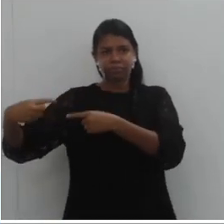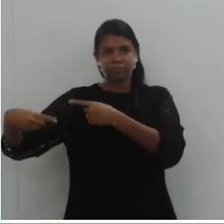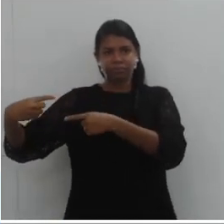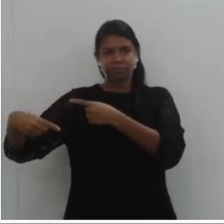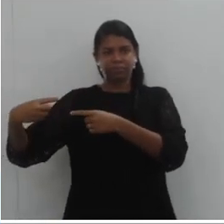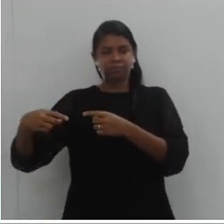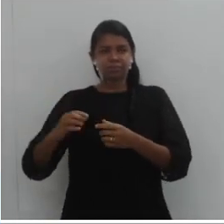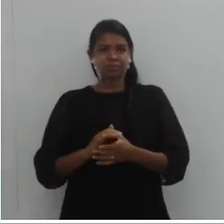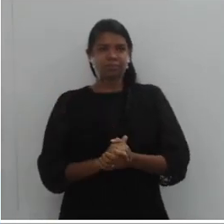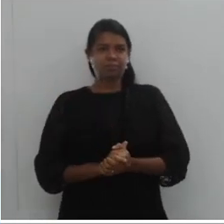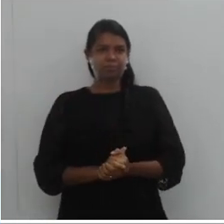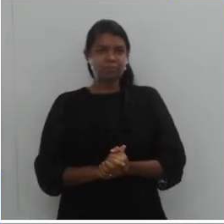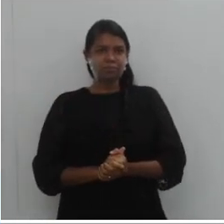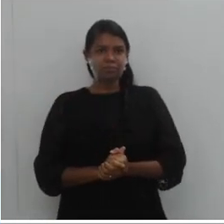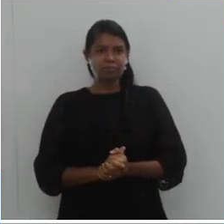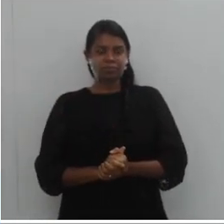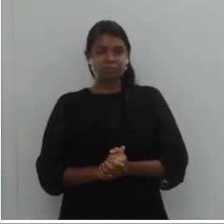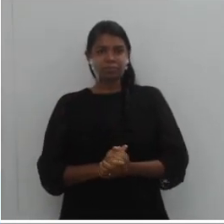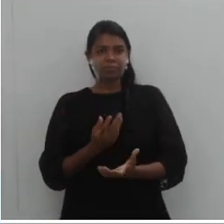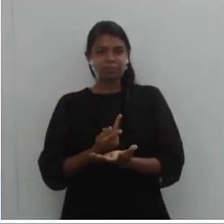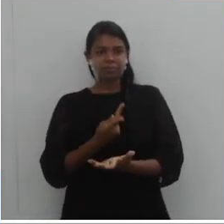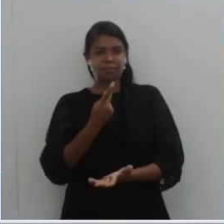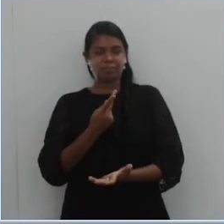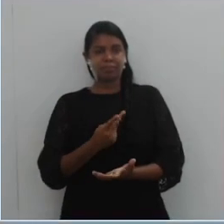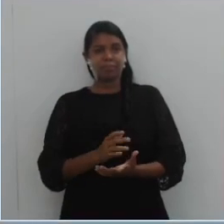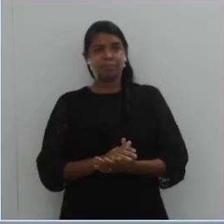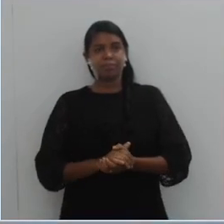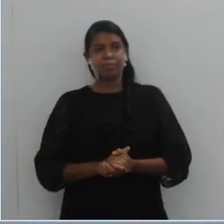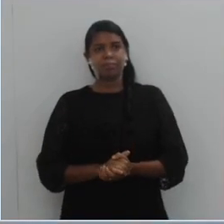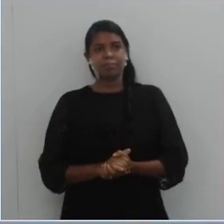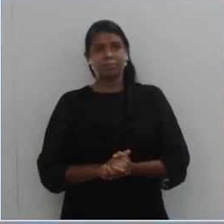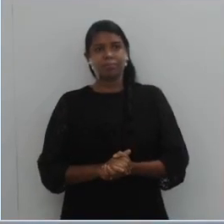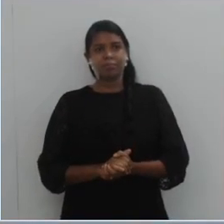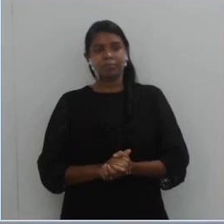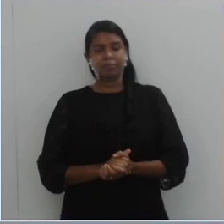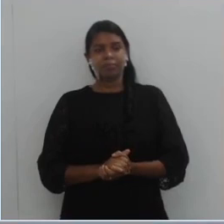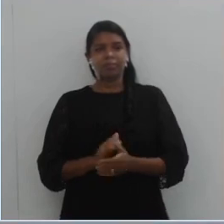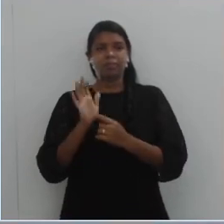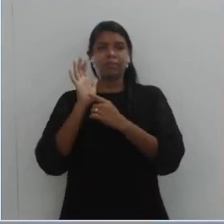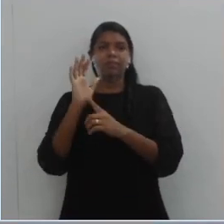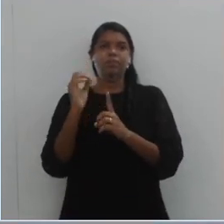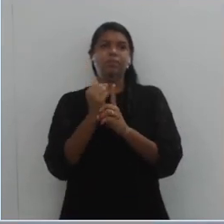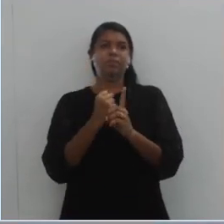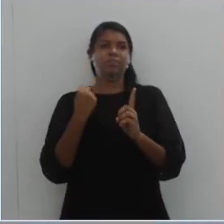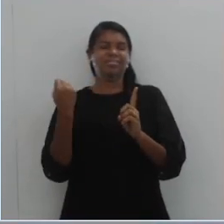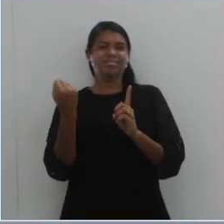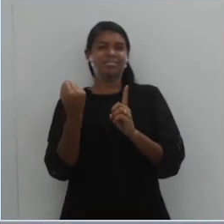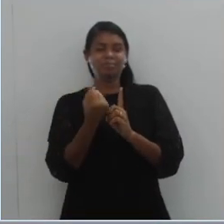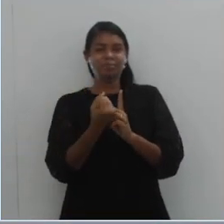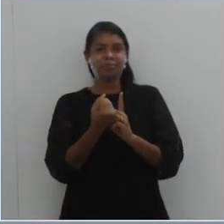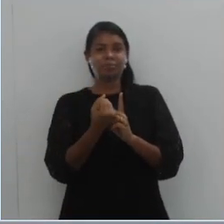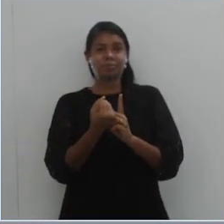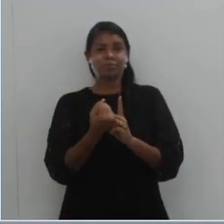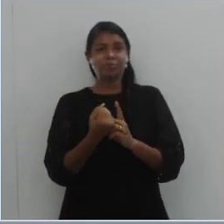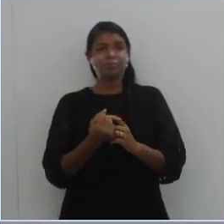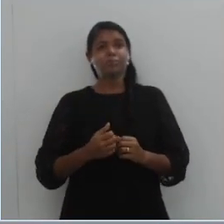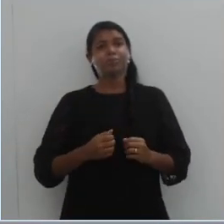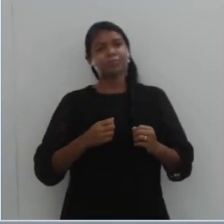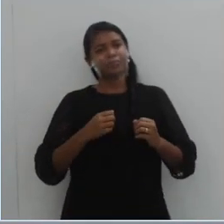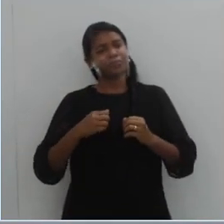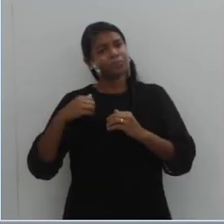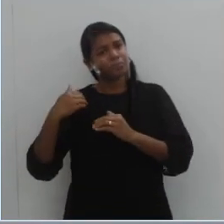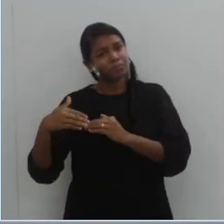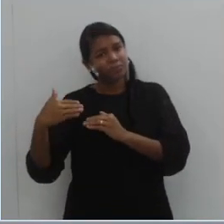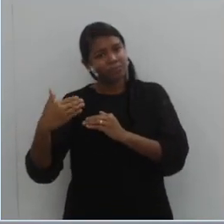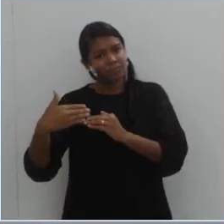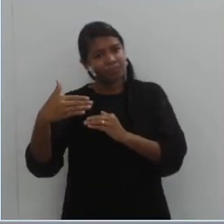excluída. Veja só, esse modelo de sociedade, ele perpendurou e